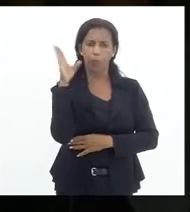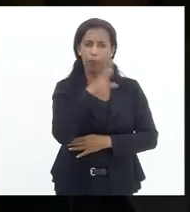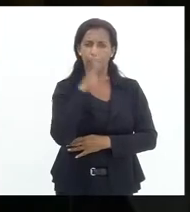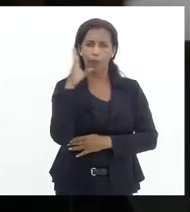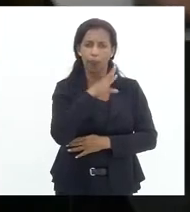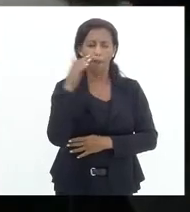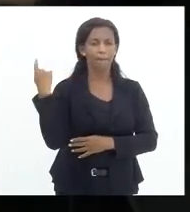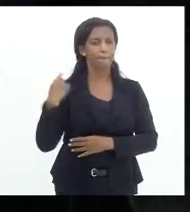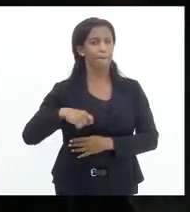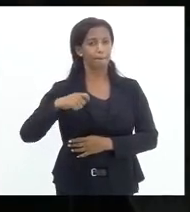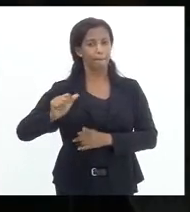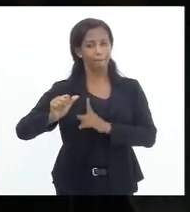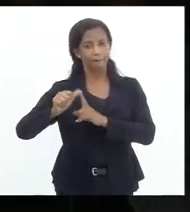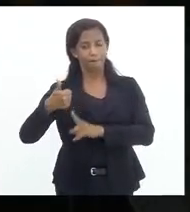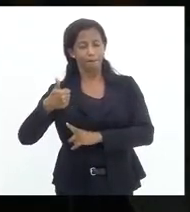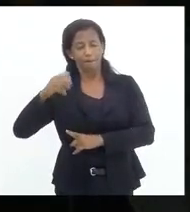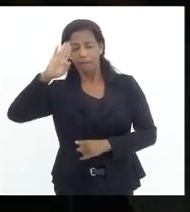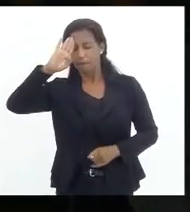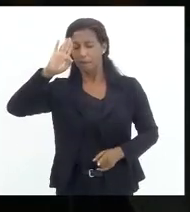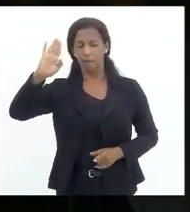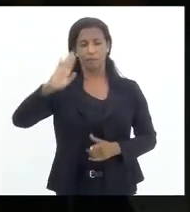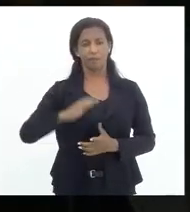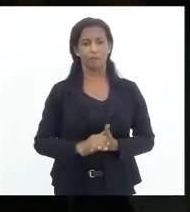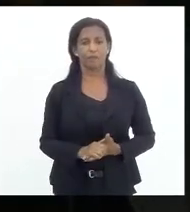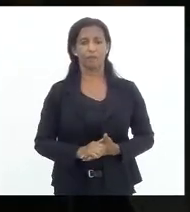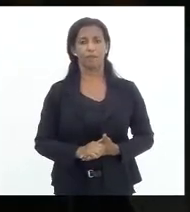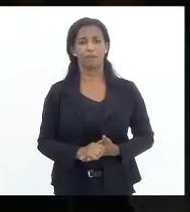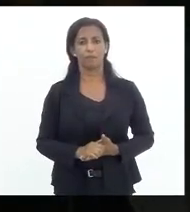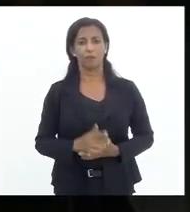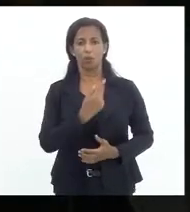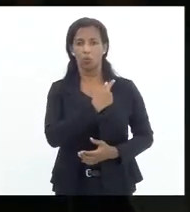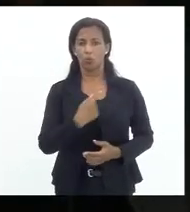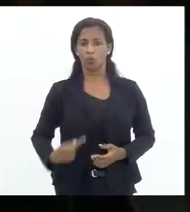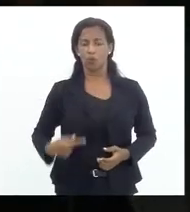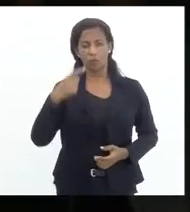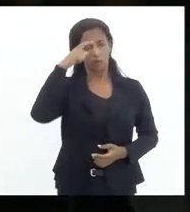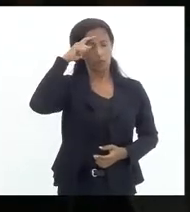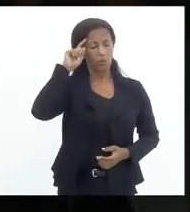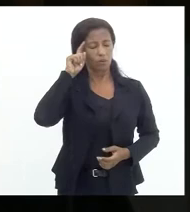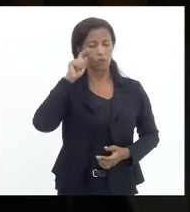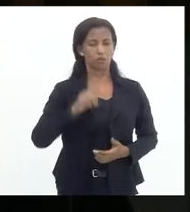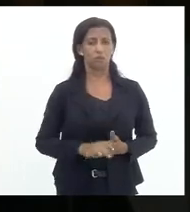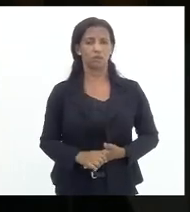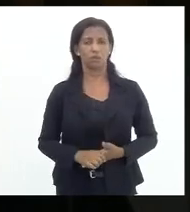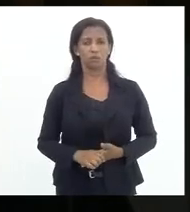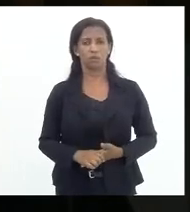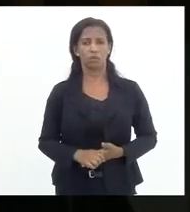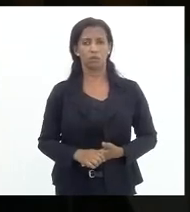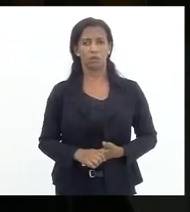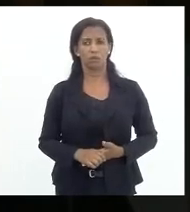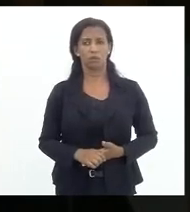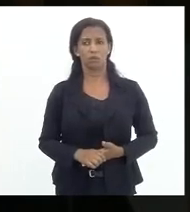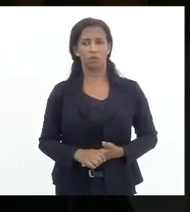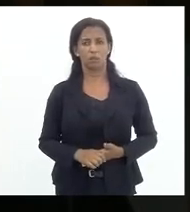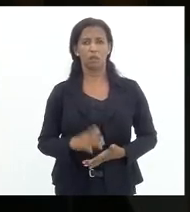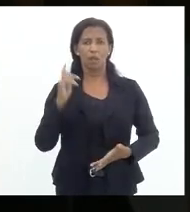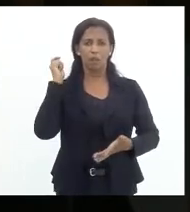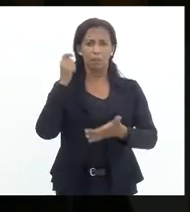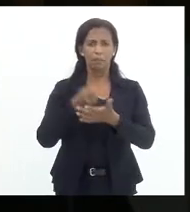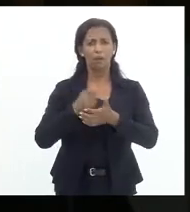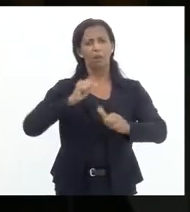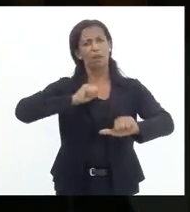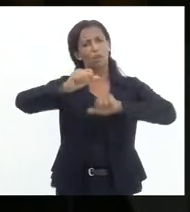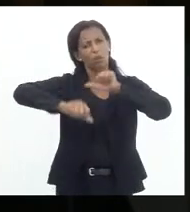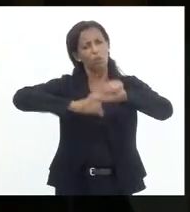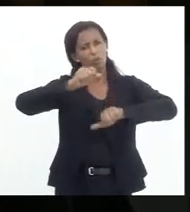absoluta trimestre prioridade e o governador Cláudio Castro Celebre o ato de